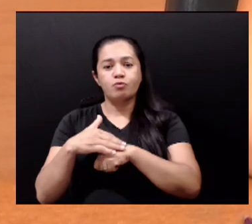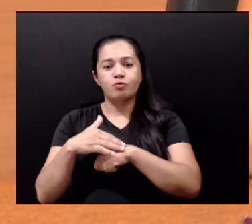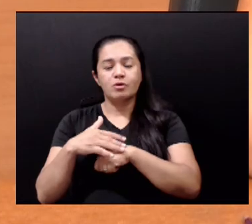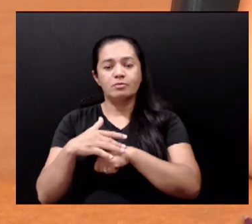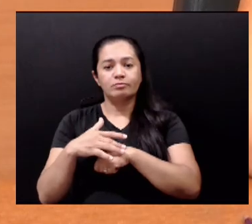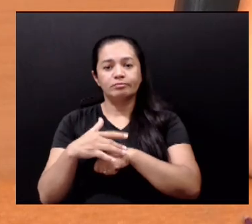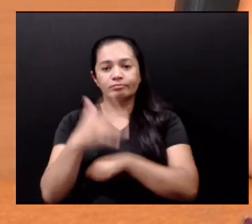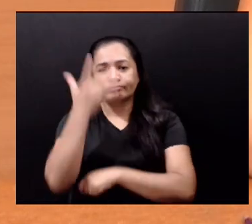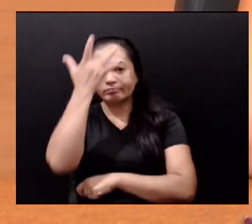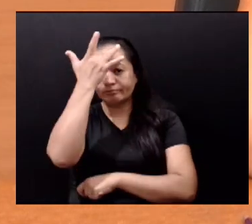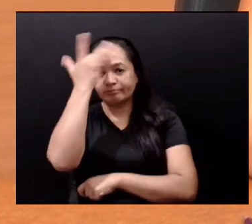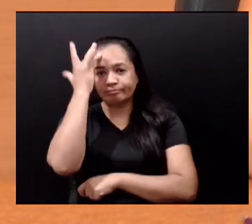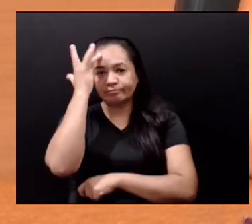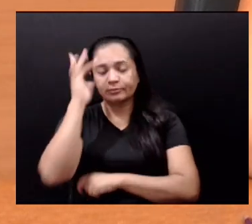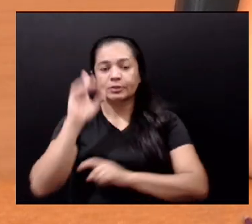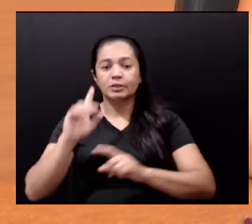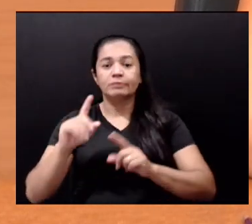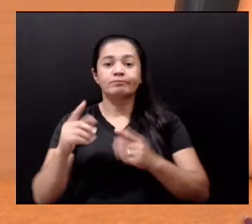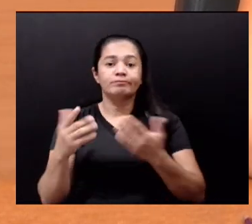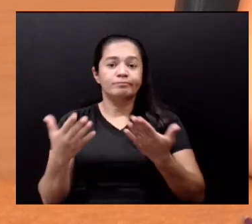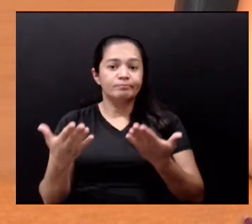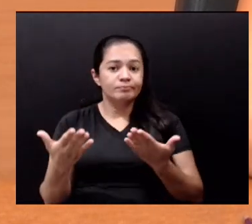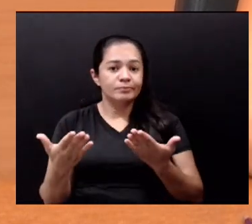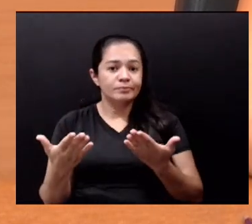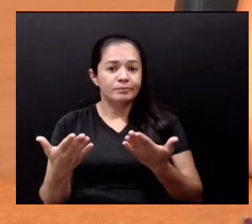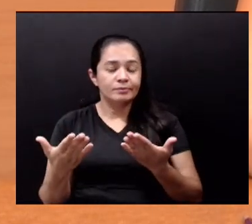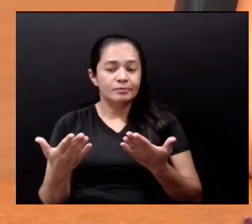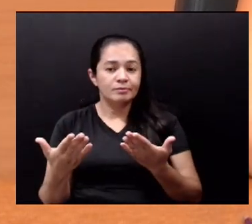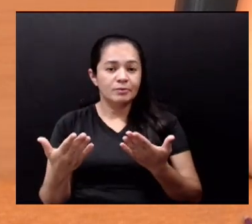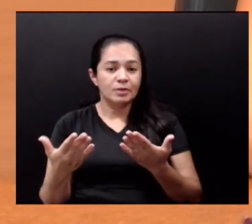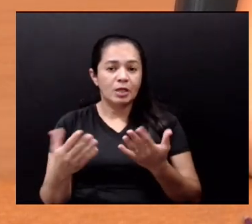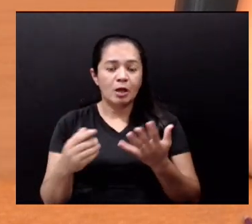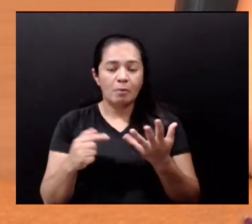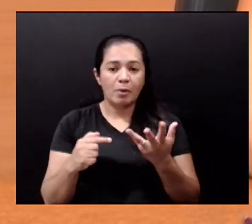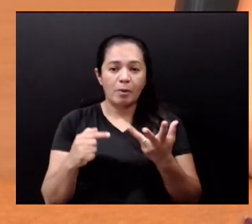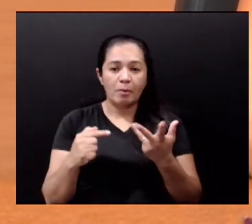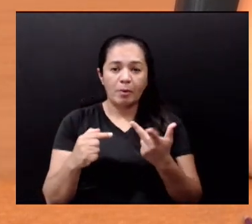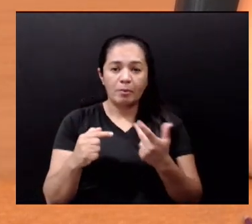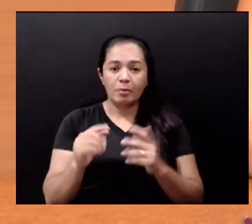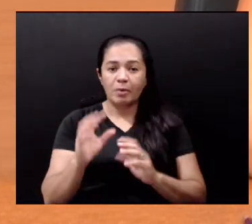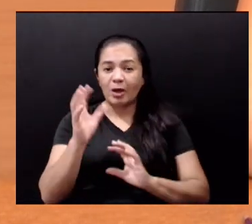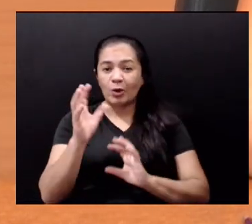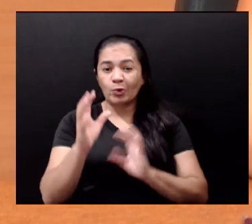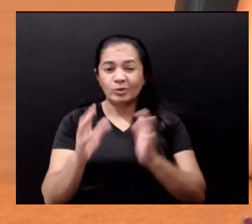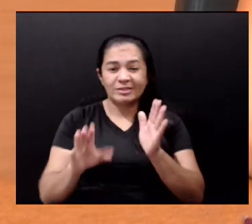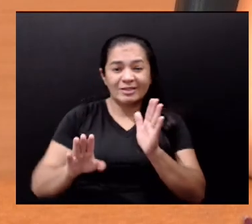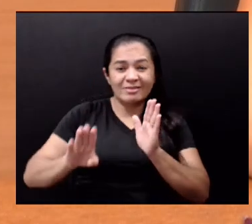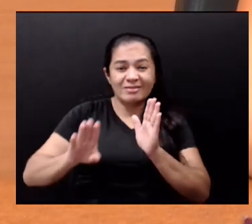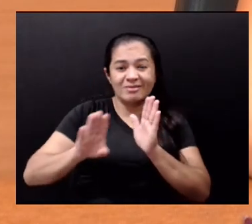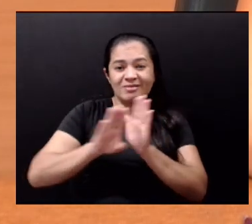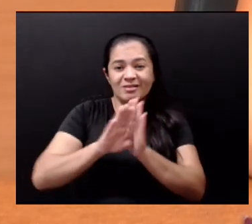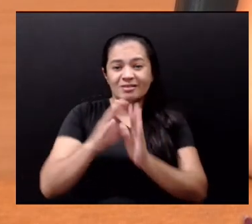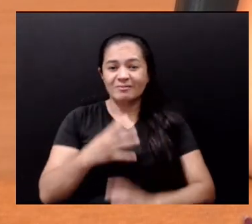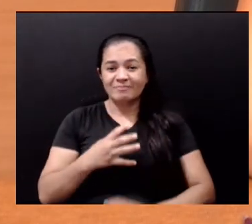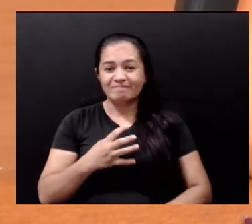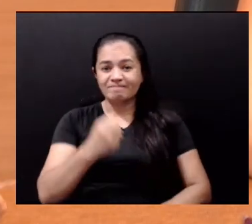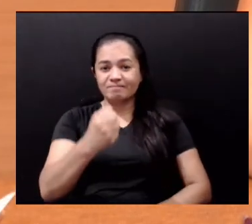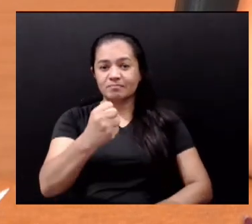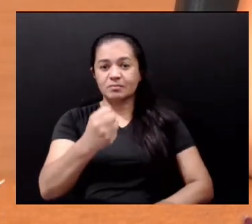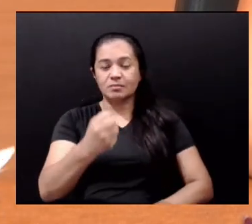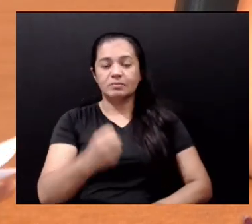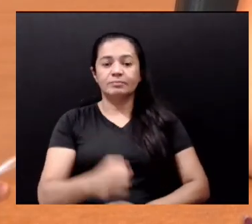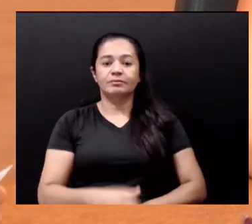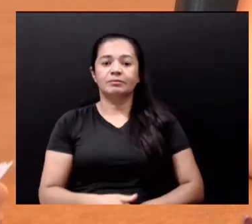O que tem levado, inclusive, a essa situação extrema, que é o suicídio e a tentativa de suicídio. Eu acho que é